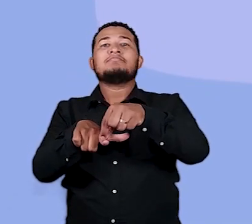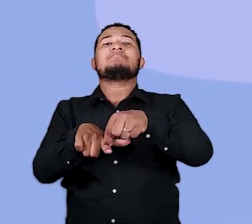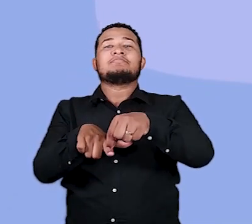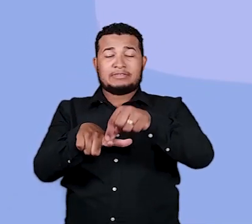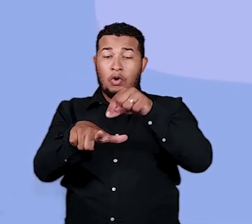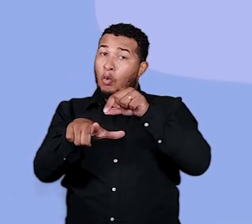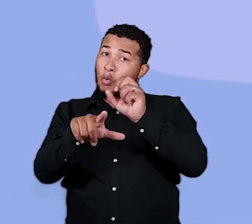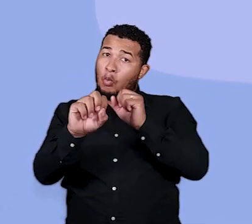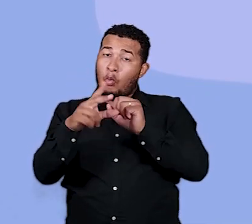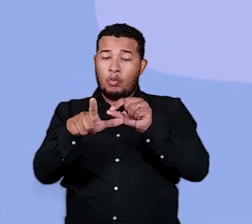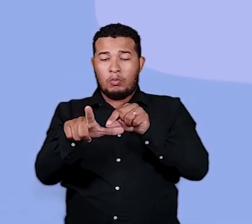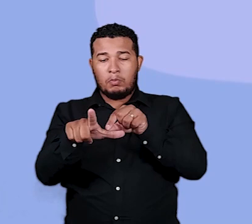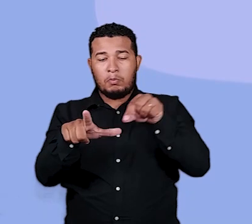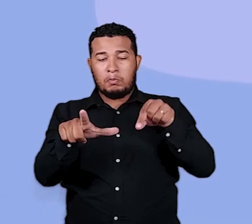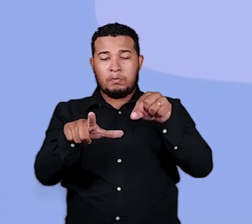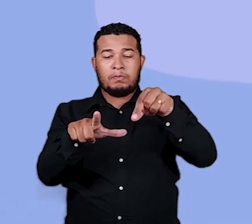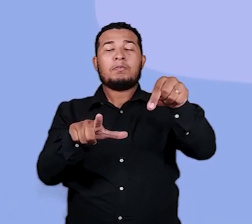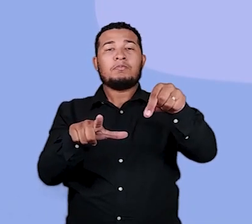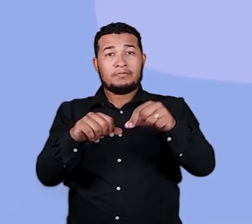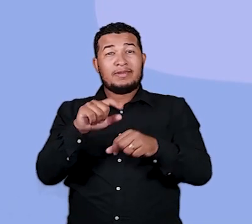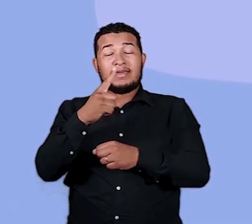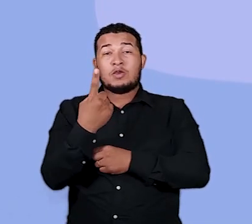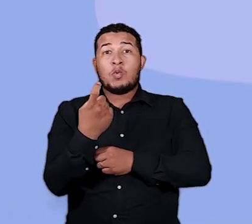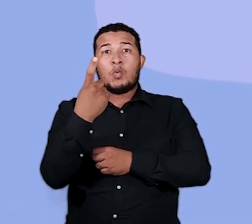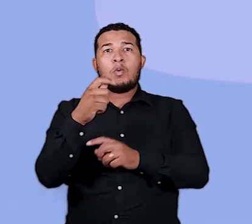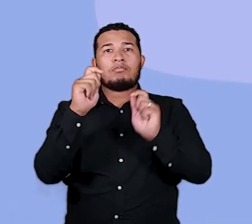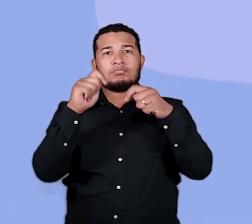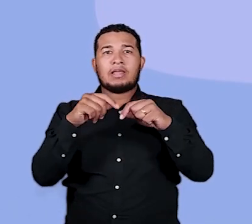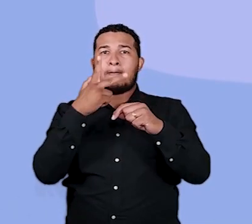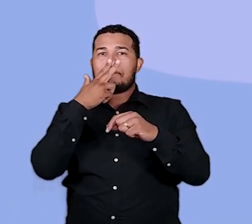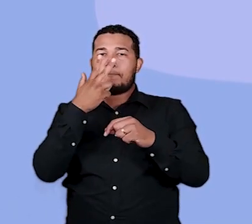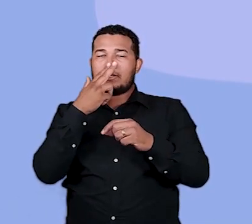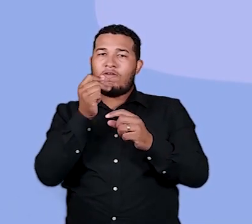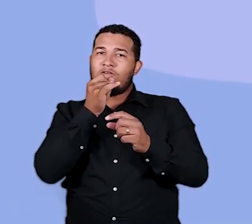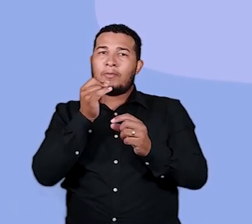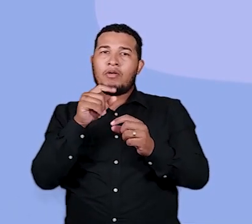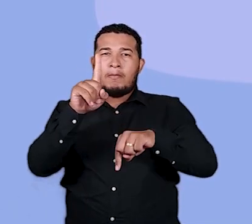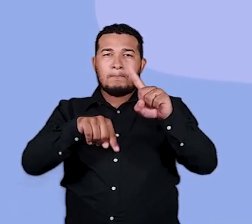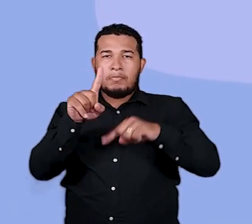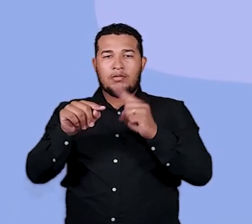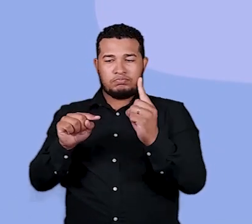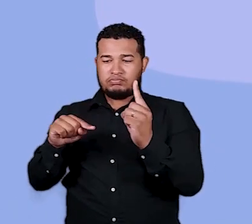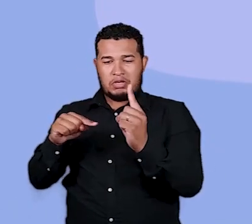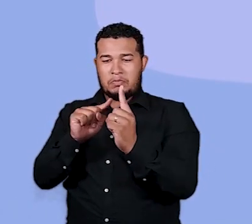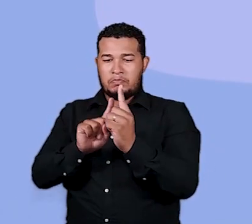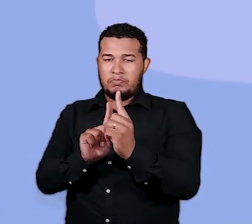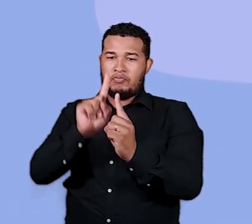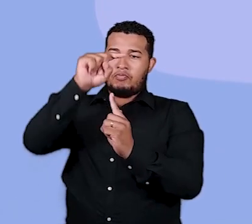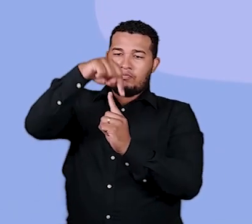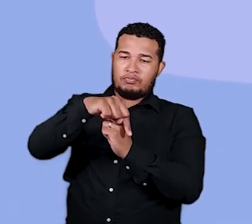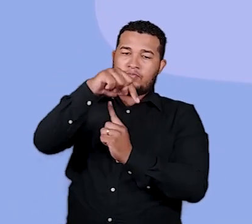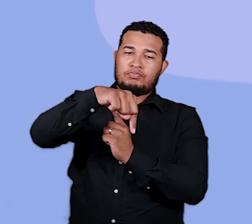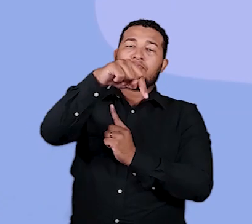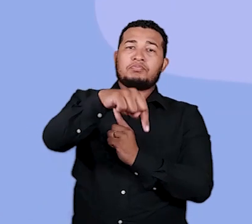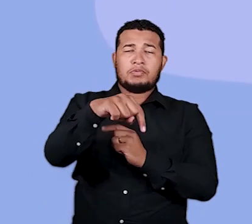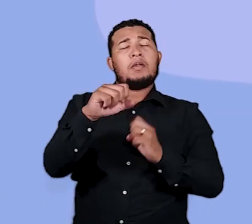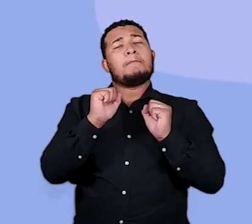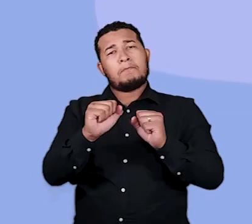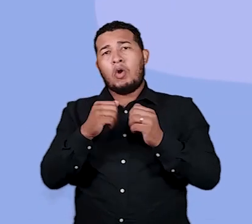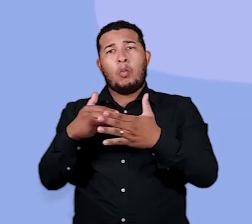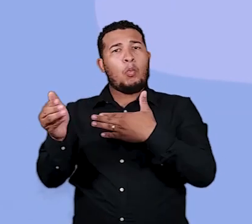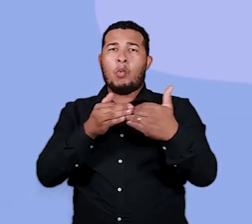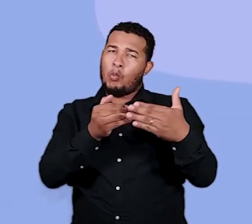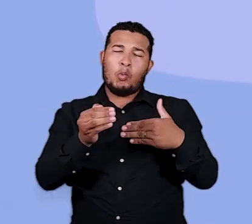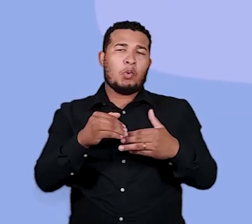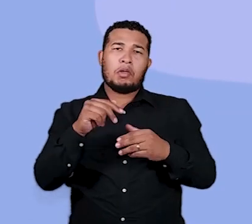uma casa para a direita ou para a esquerda. E ele é a única peça que consegue passar por cima das outras peças, tanto as peças